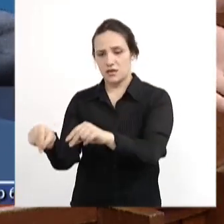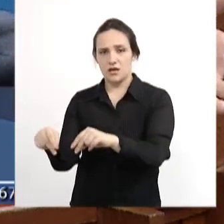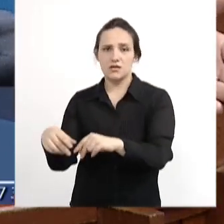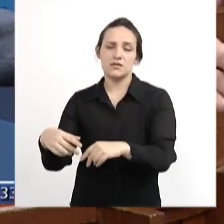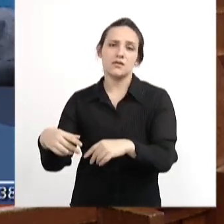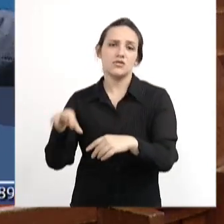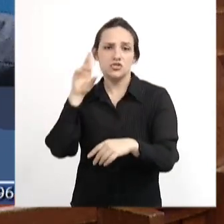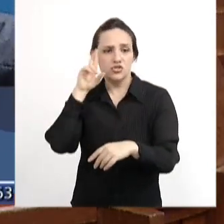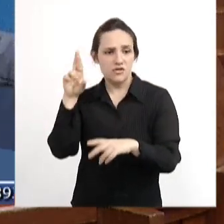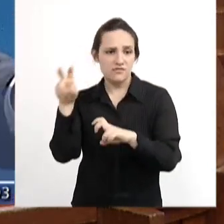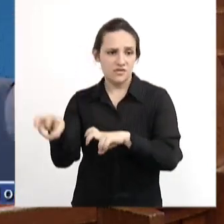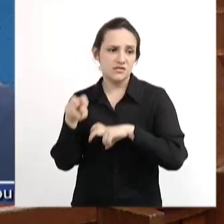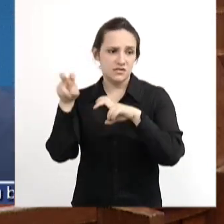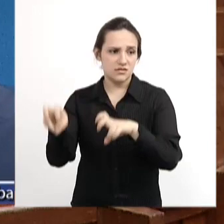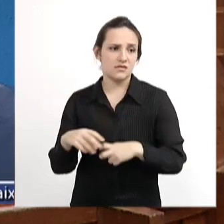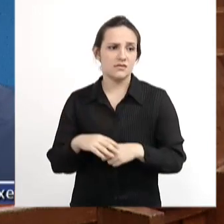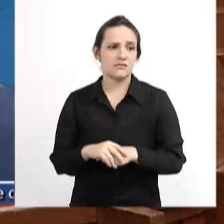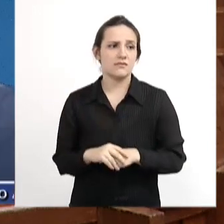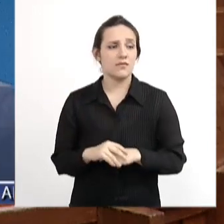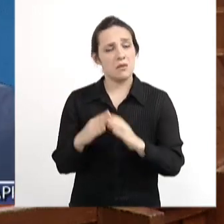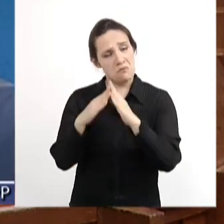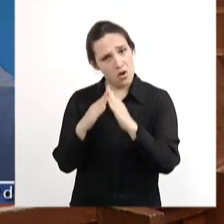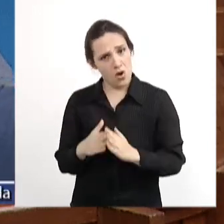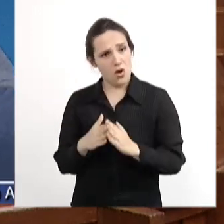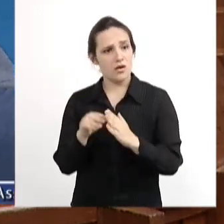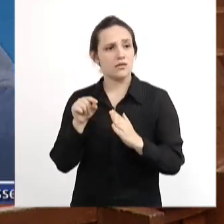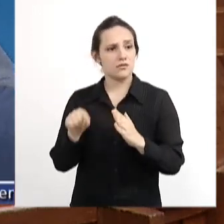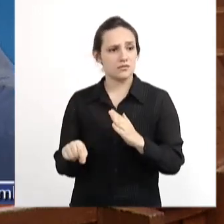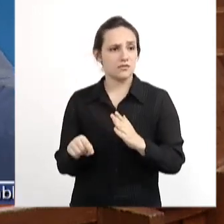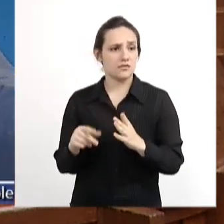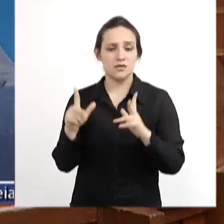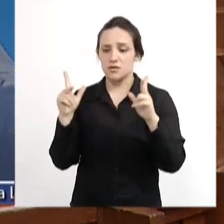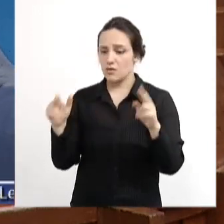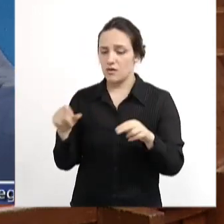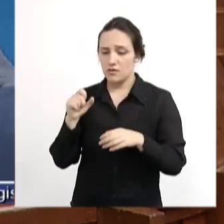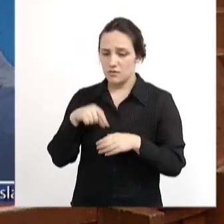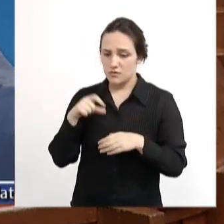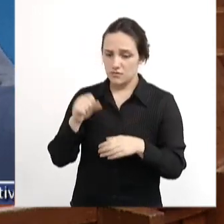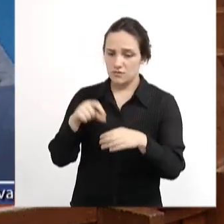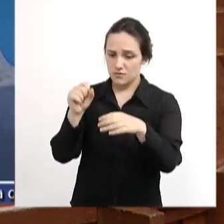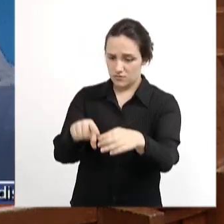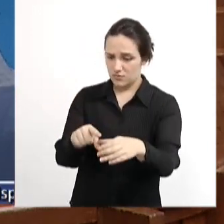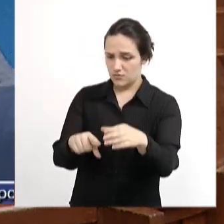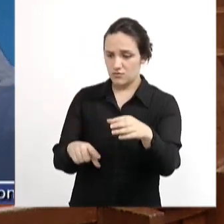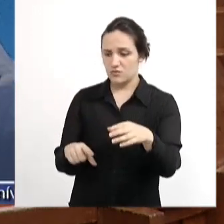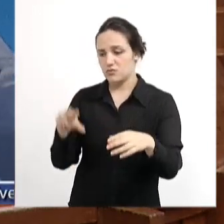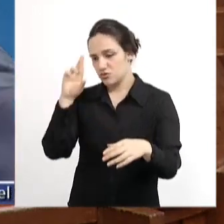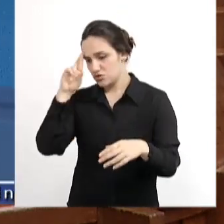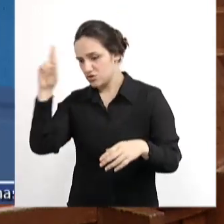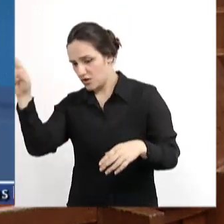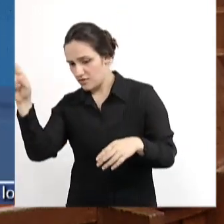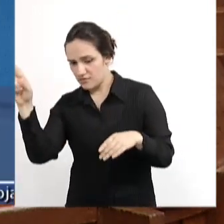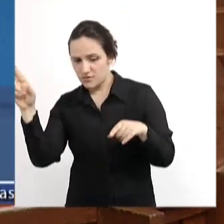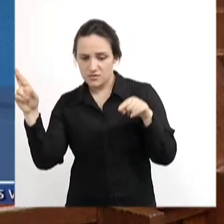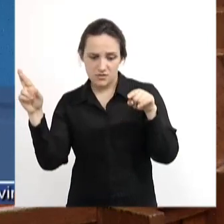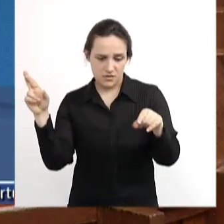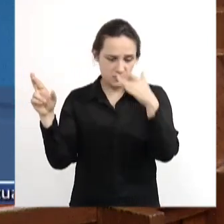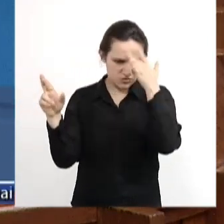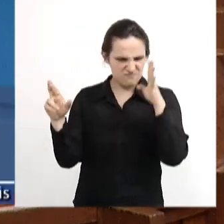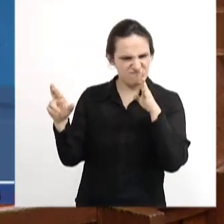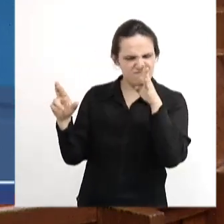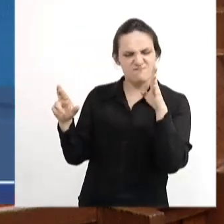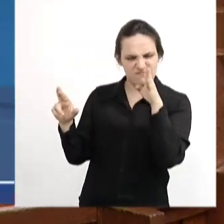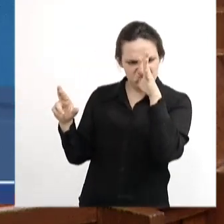produtor rural, e convivendo dentro do mesmo espaço, o dono e o invasor. Então, isso